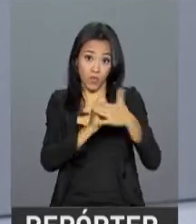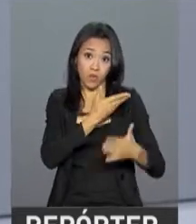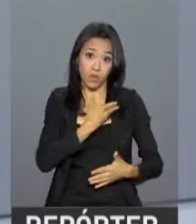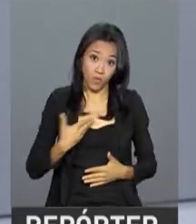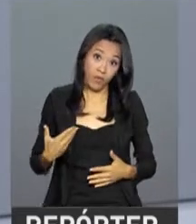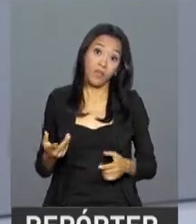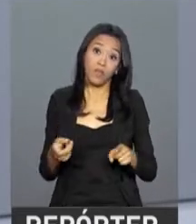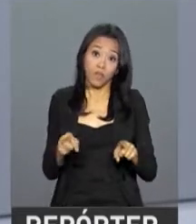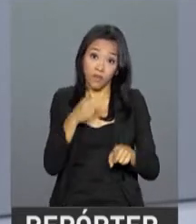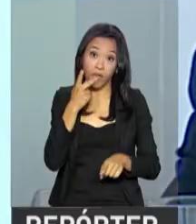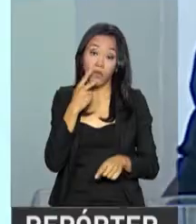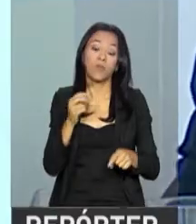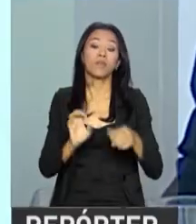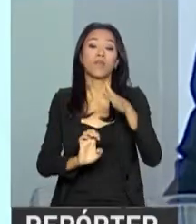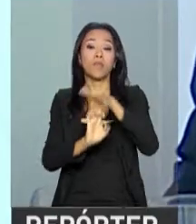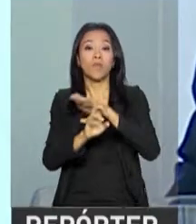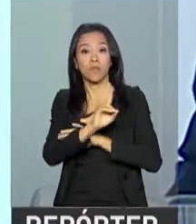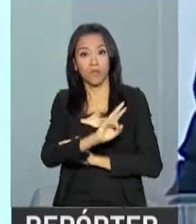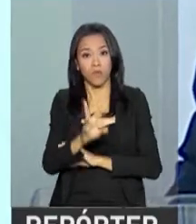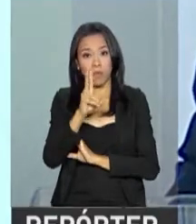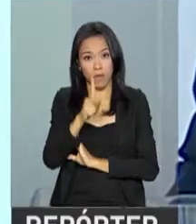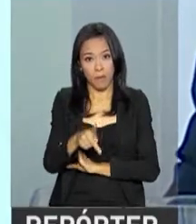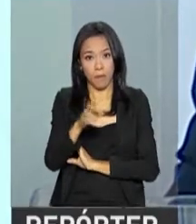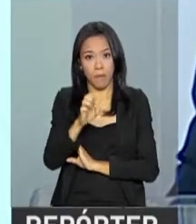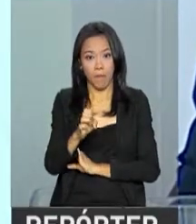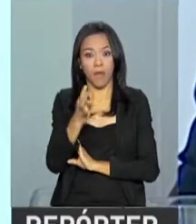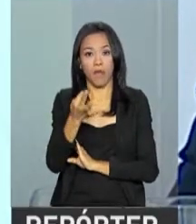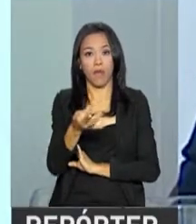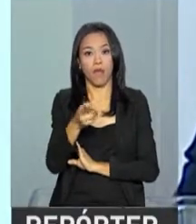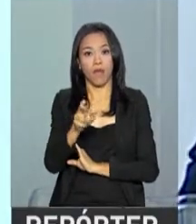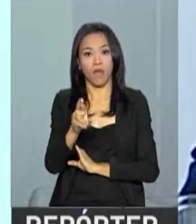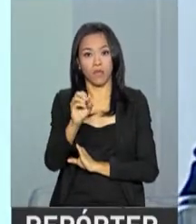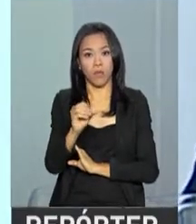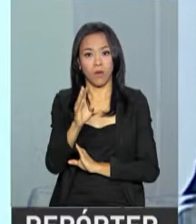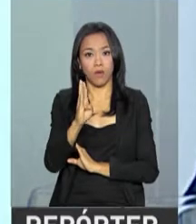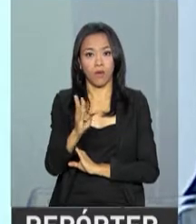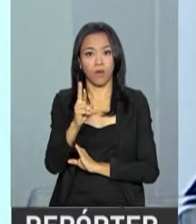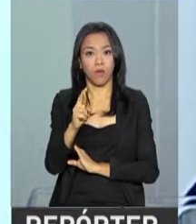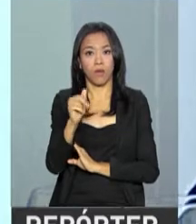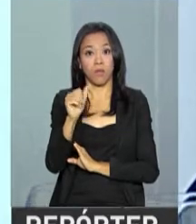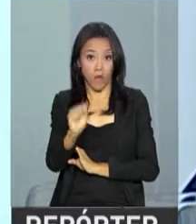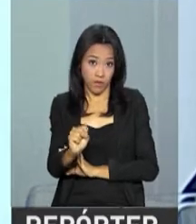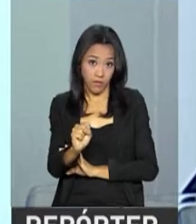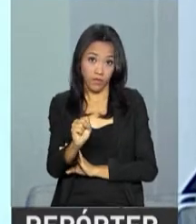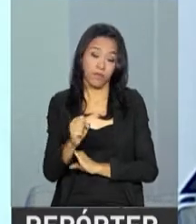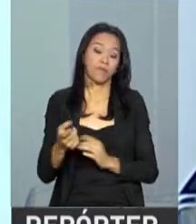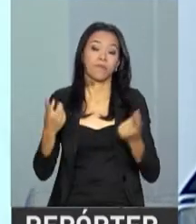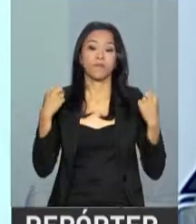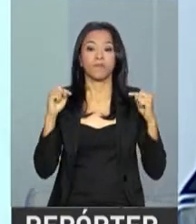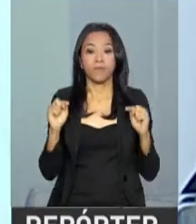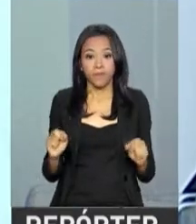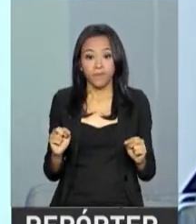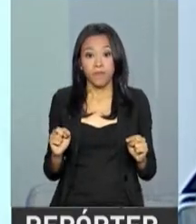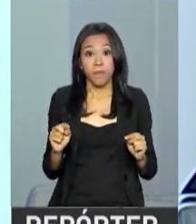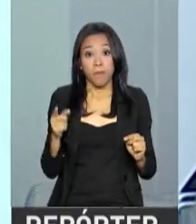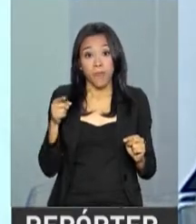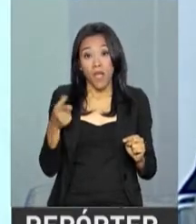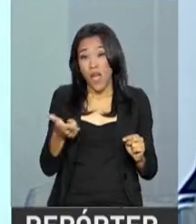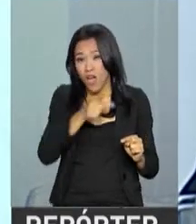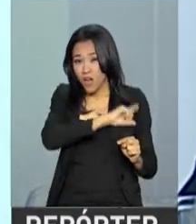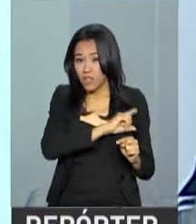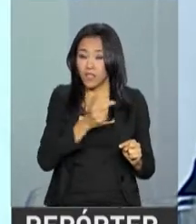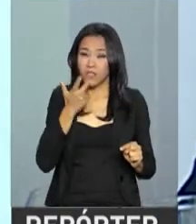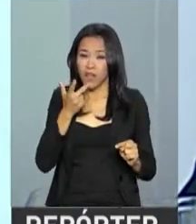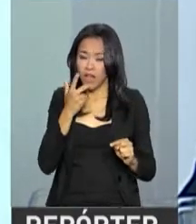petrobras a petrobras para dar o exemplo do exemplo era uma palavra condenada